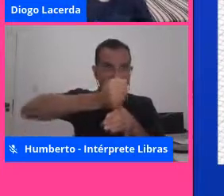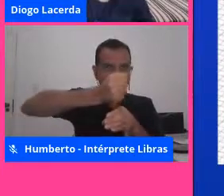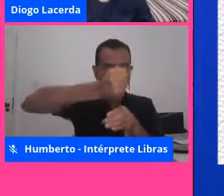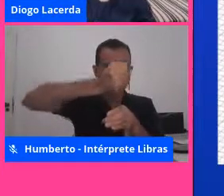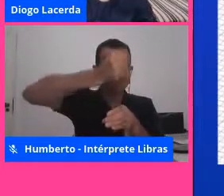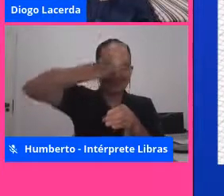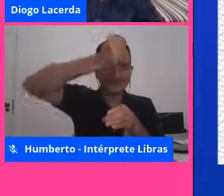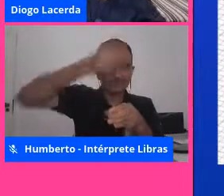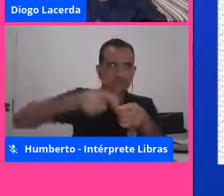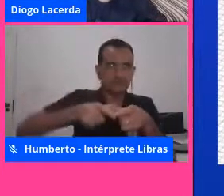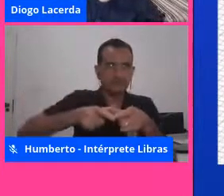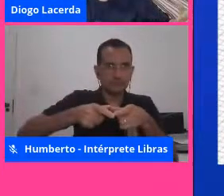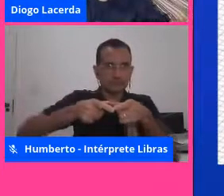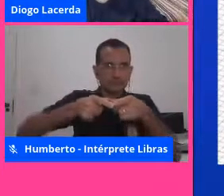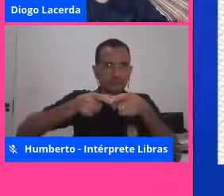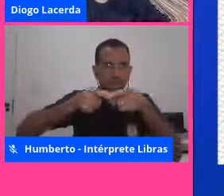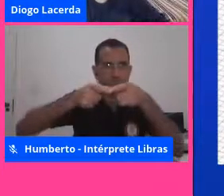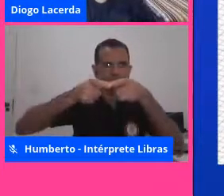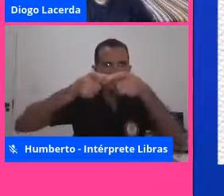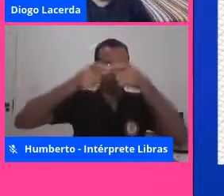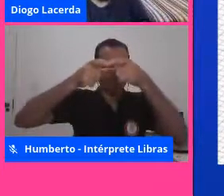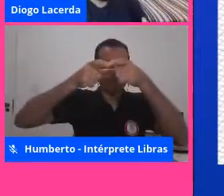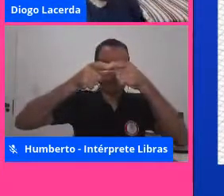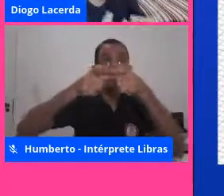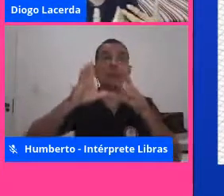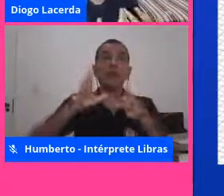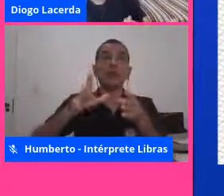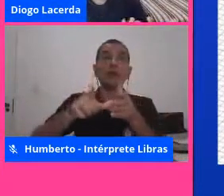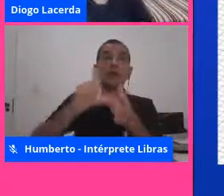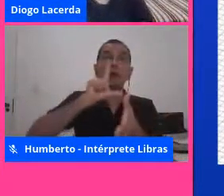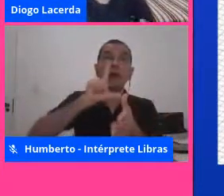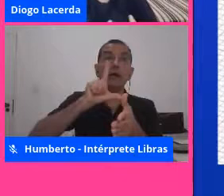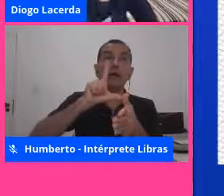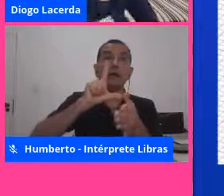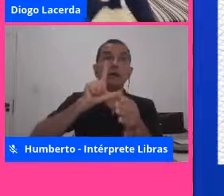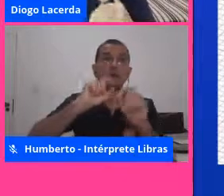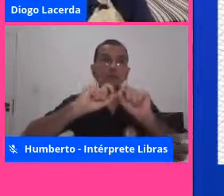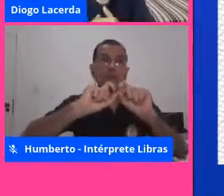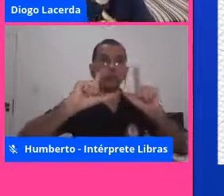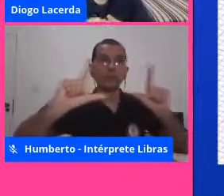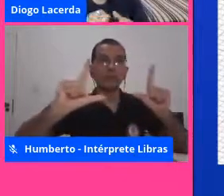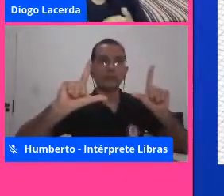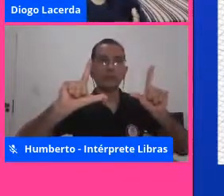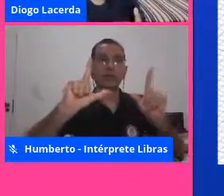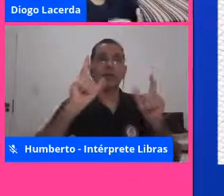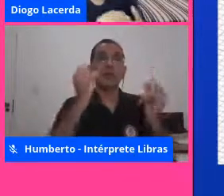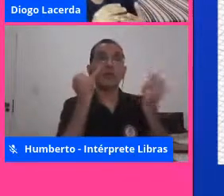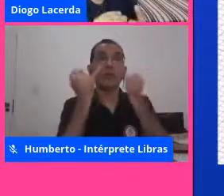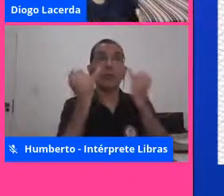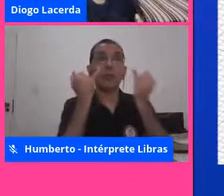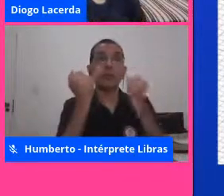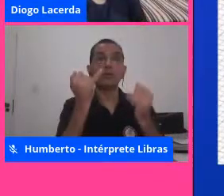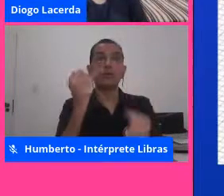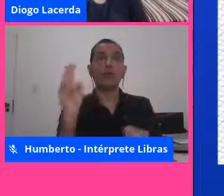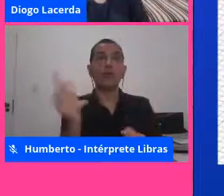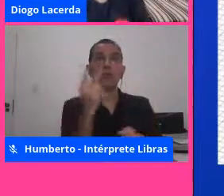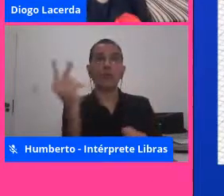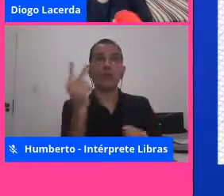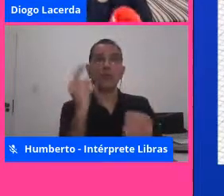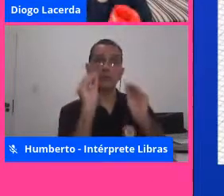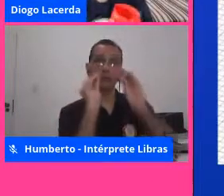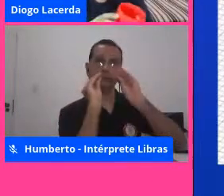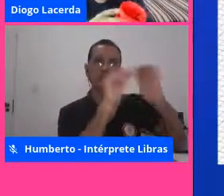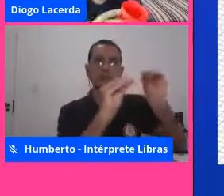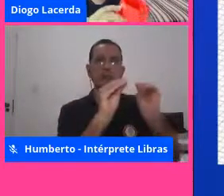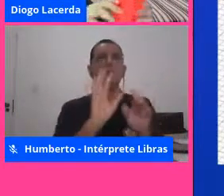para você digitar um valor. E qual vai ser esse valor? Esse valor vai ser justamente o valor da tua